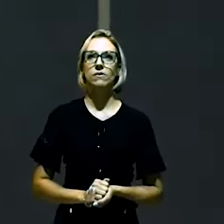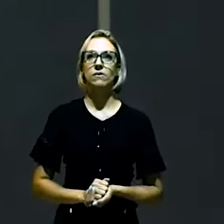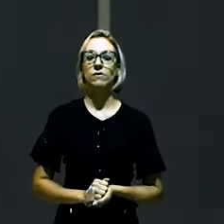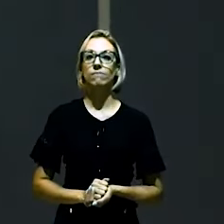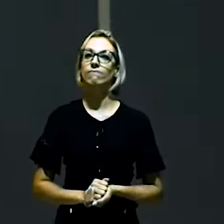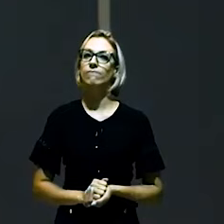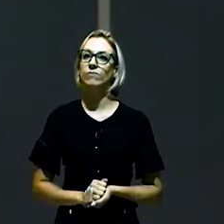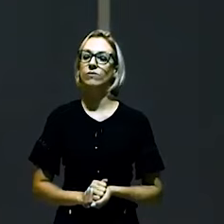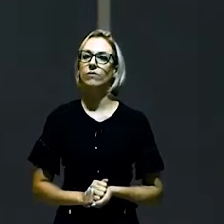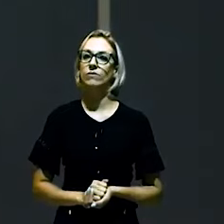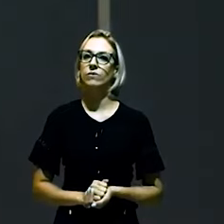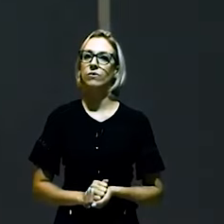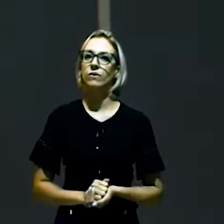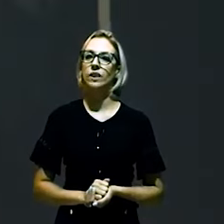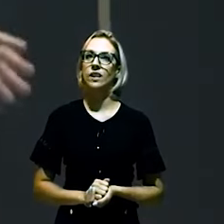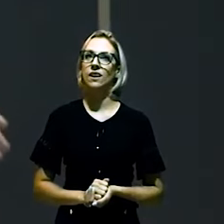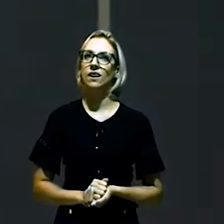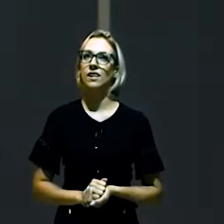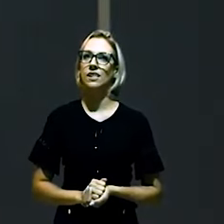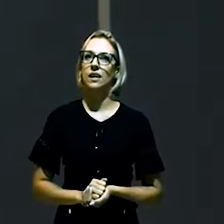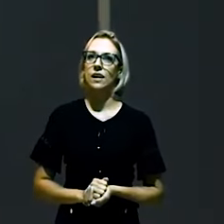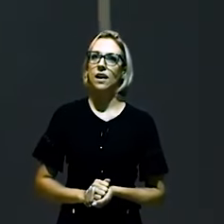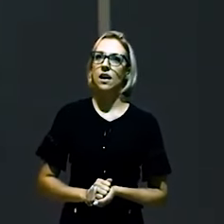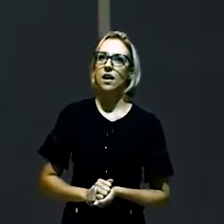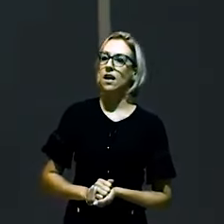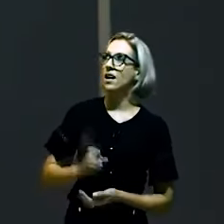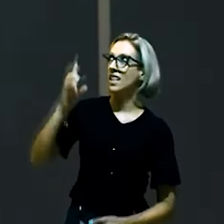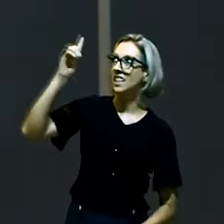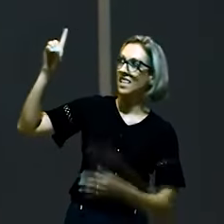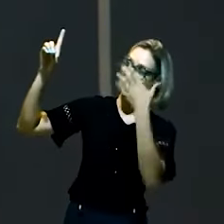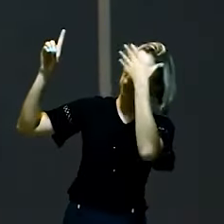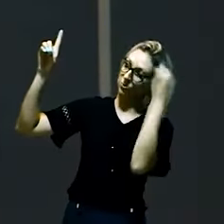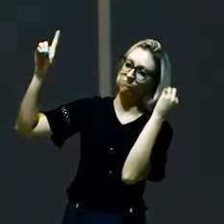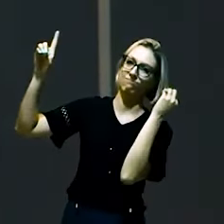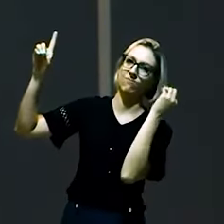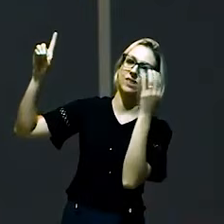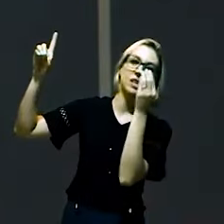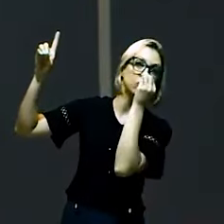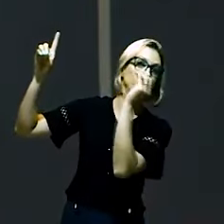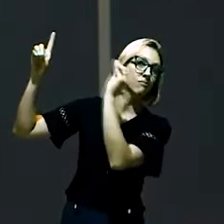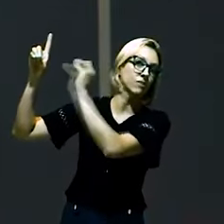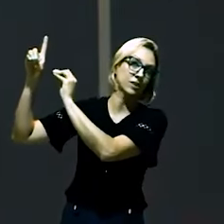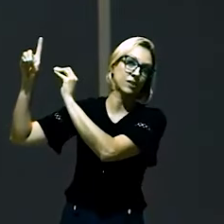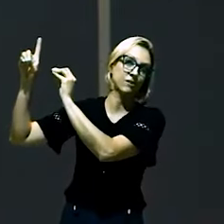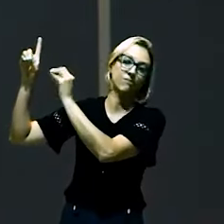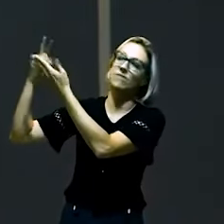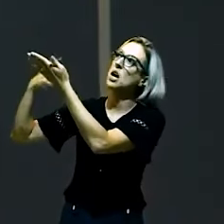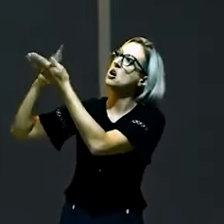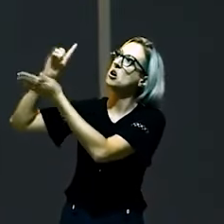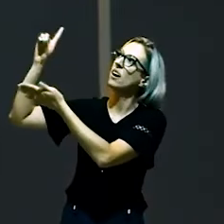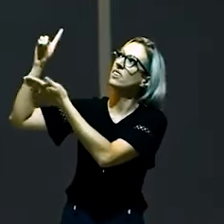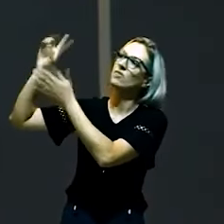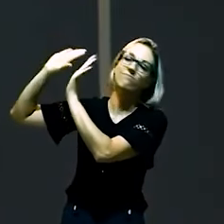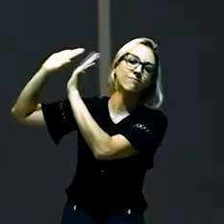Só que nós só deixamos de lado os compromissos com Deus. Com o nosso Deus. Todos os outros